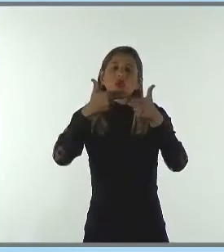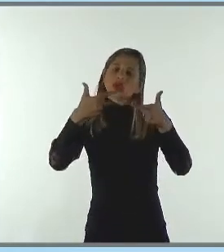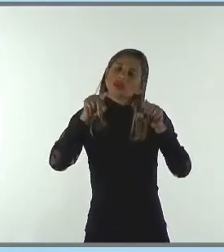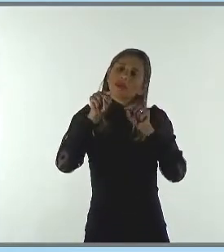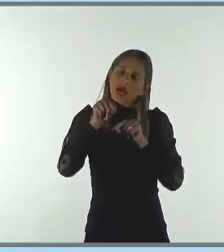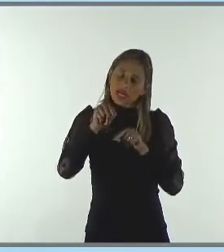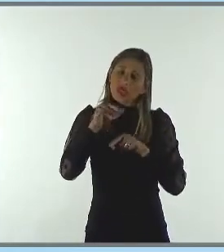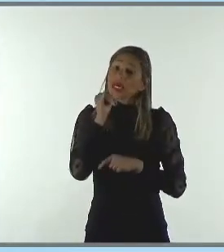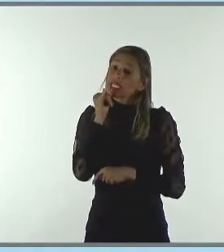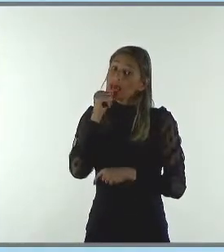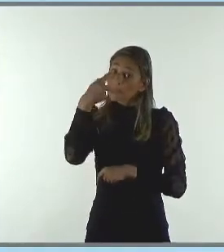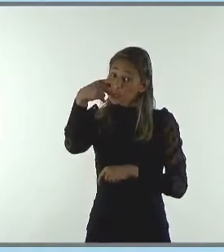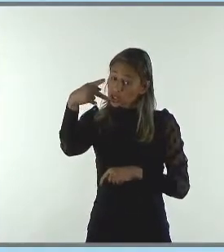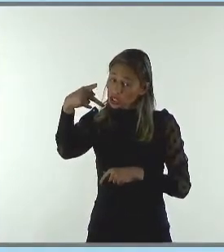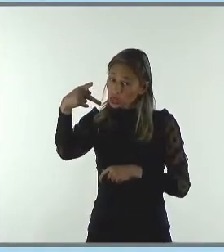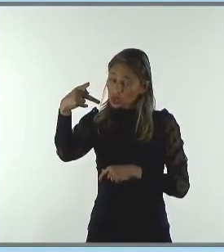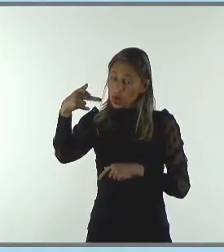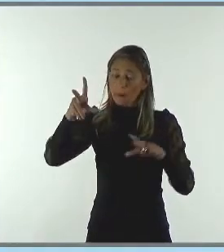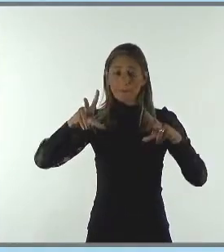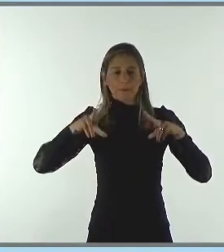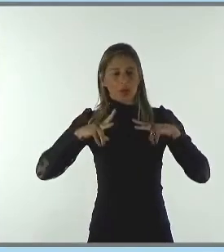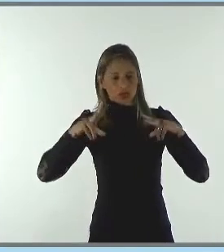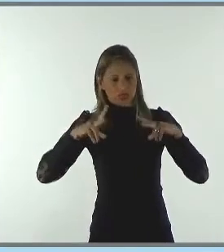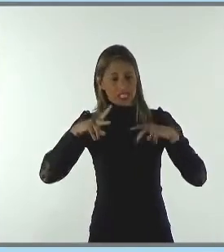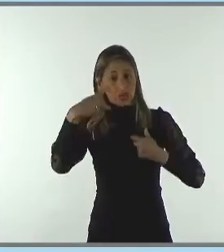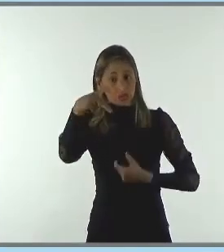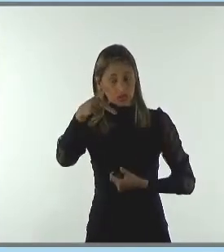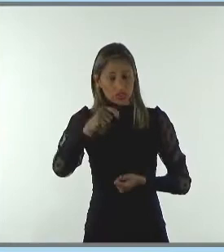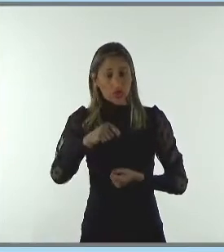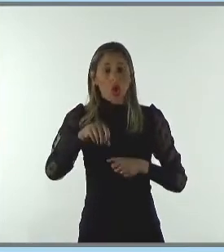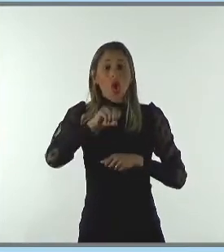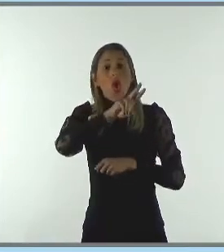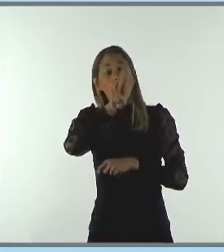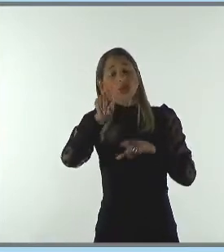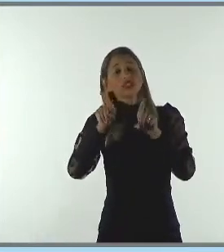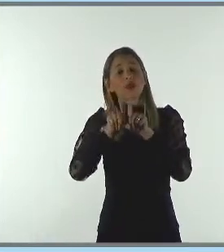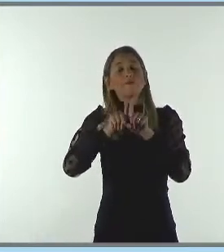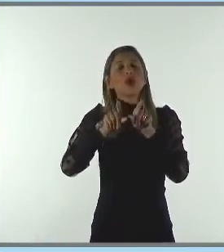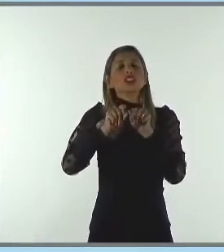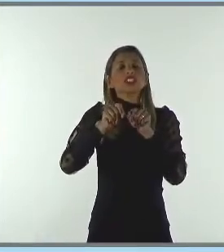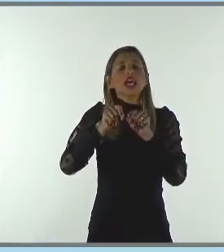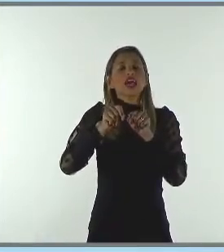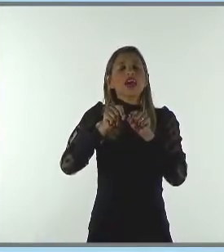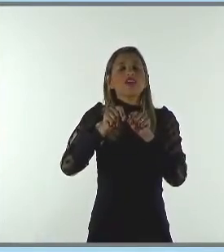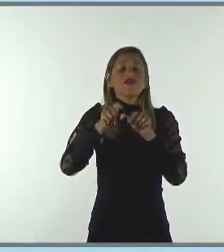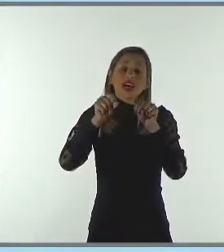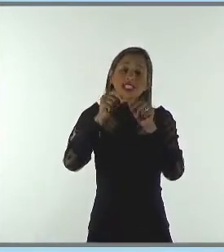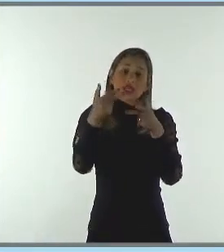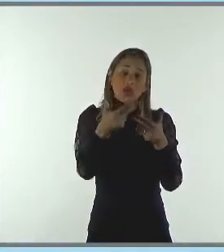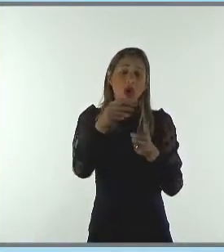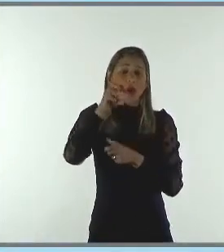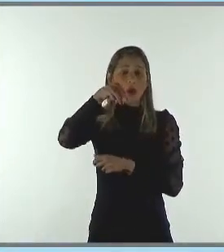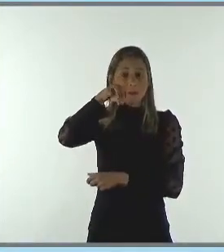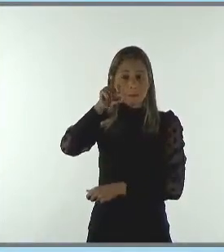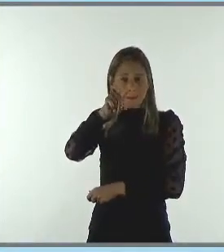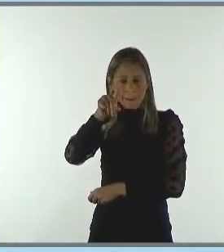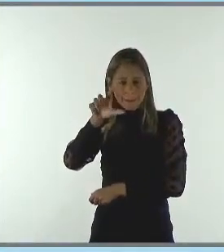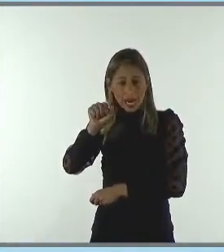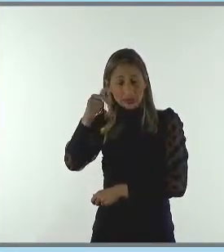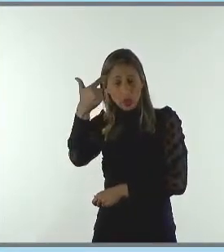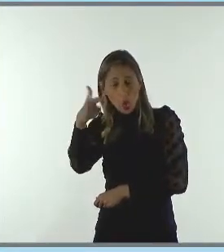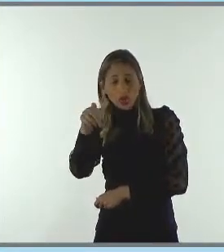há exemplos disso, há motivações para isso, ou ele pode ser tratado, como vem sendo feito pela editora Masa, por